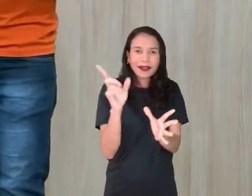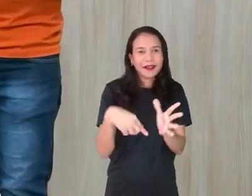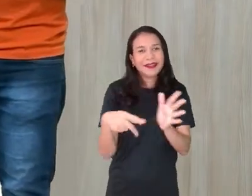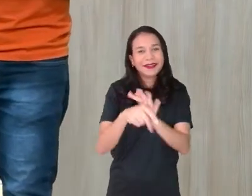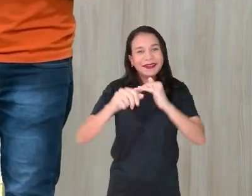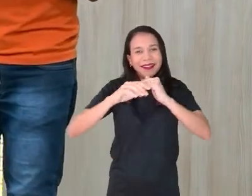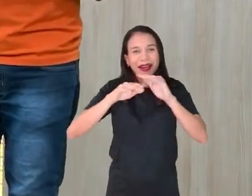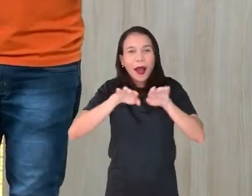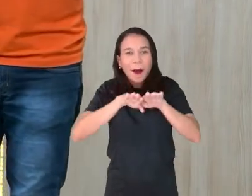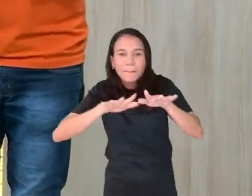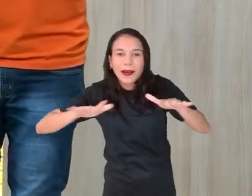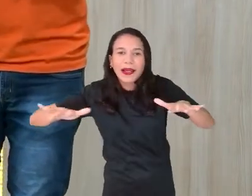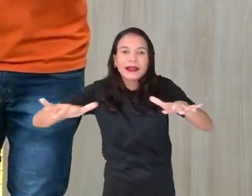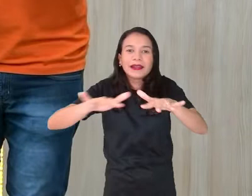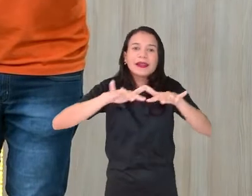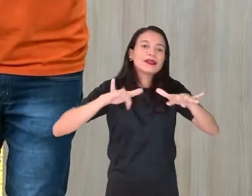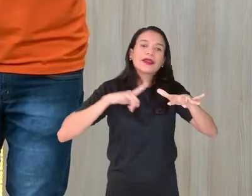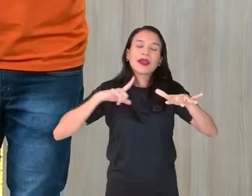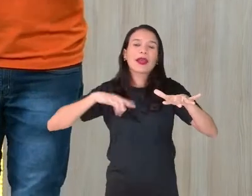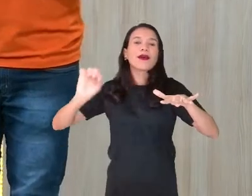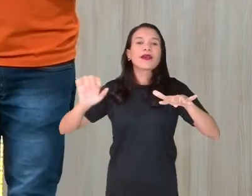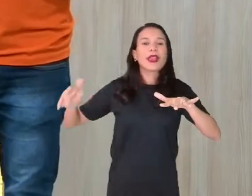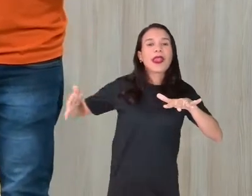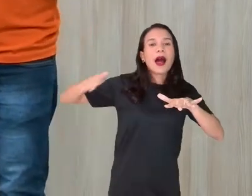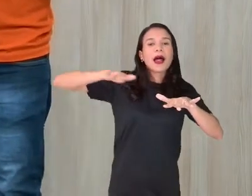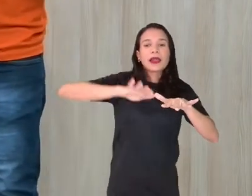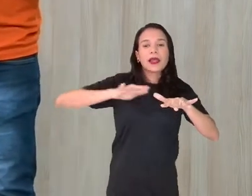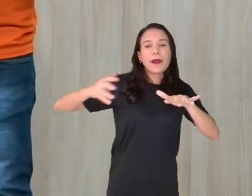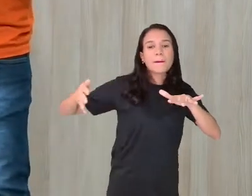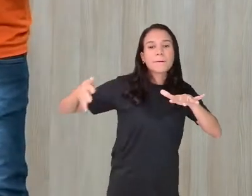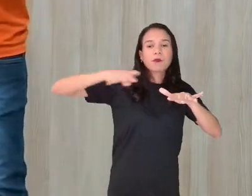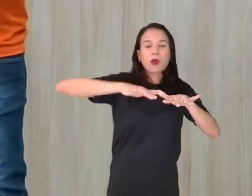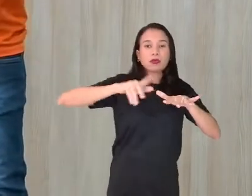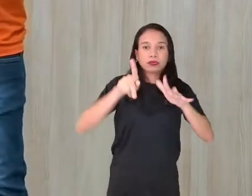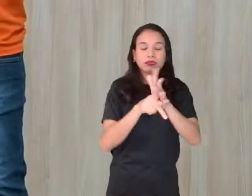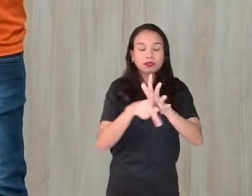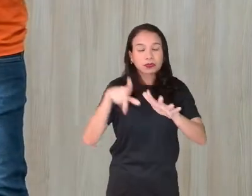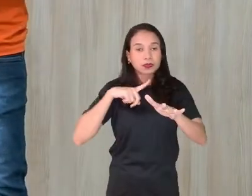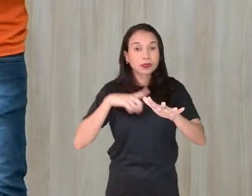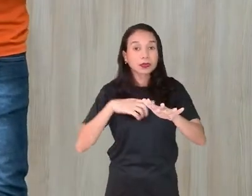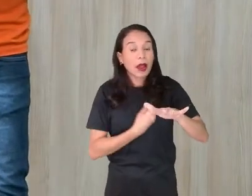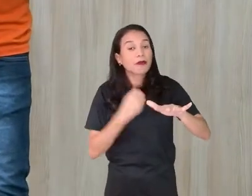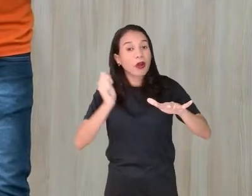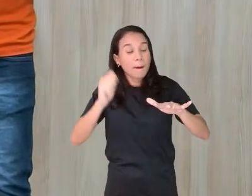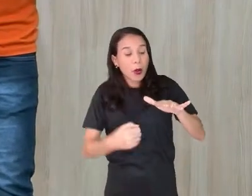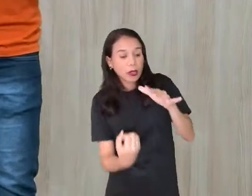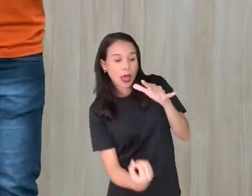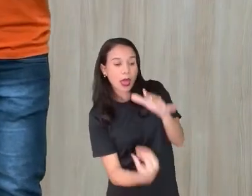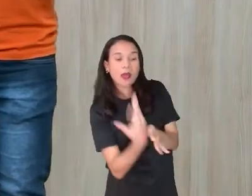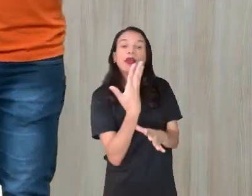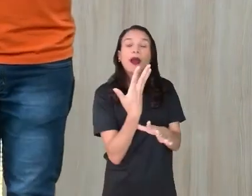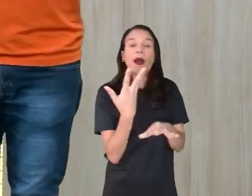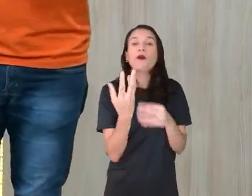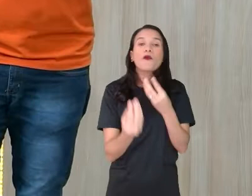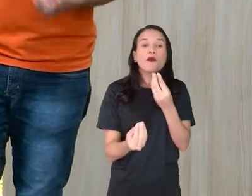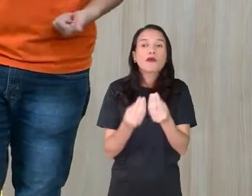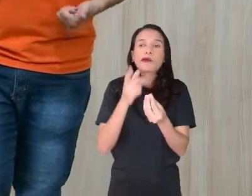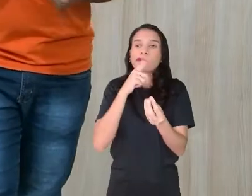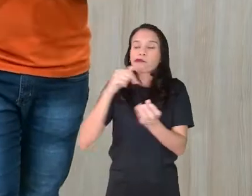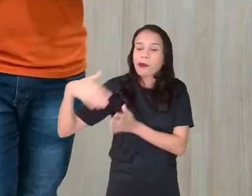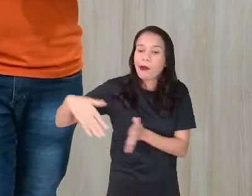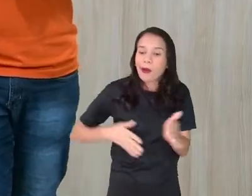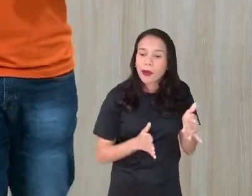ela é feita da deposição de sedimentos, né? E ela pode ser originada, né, de